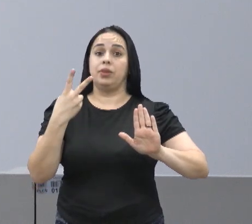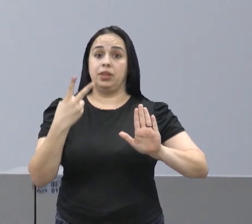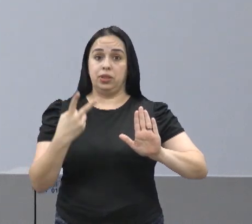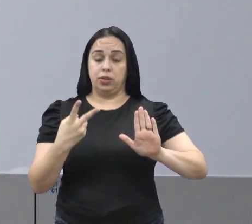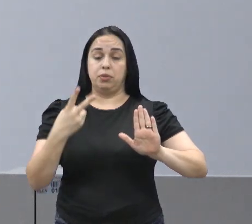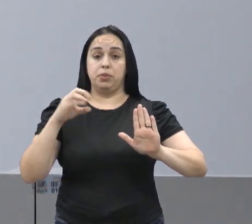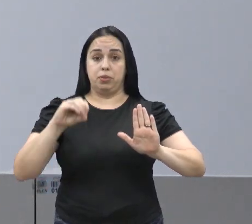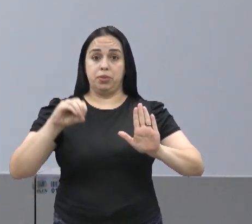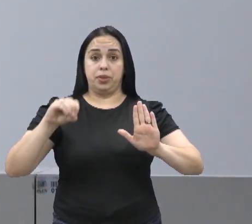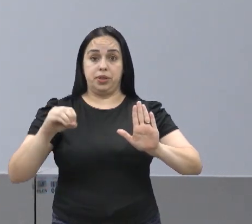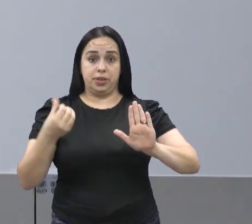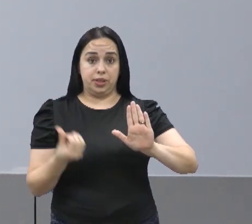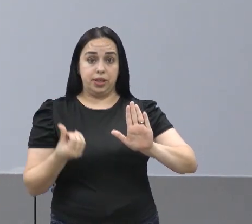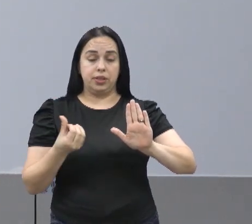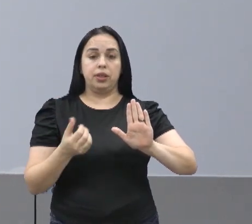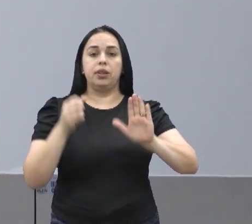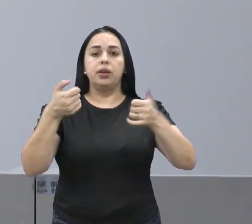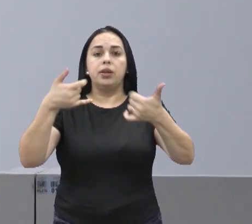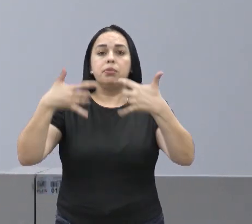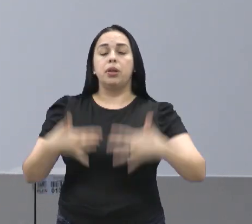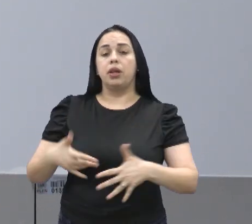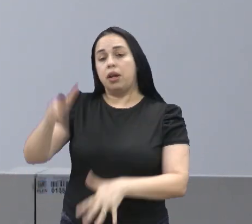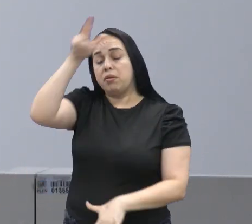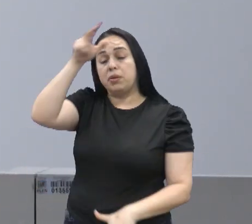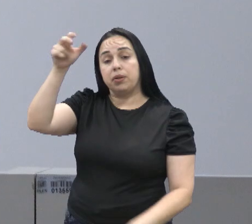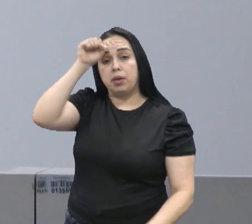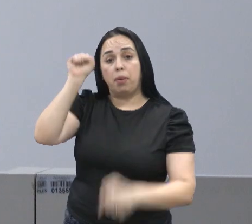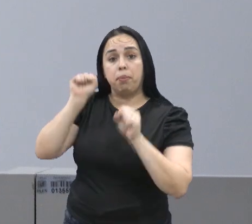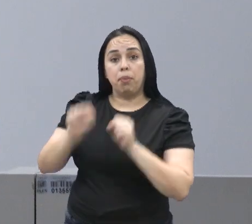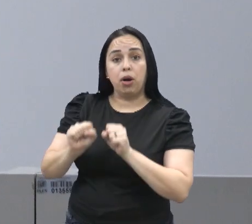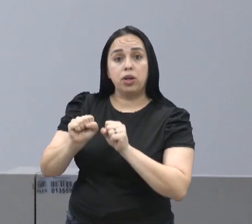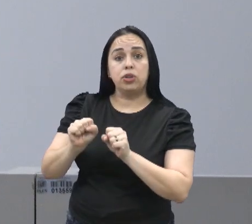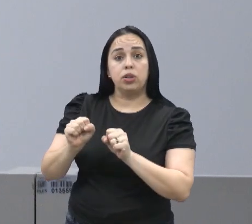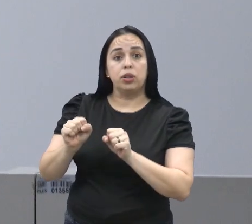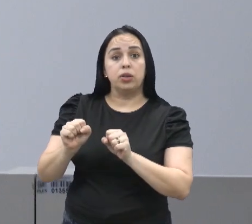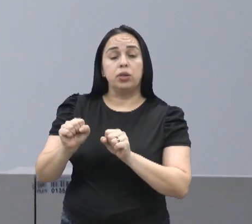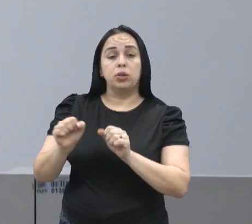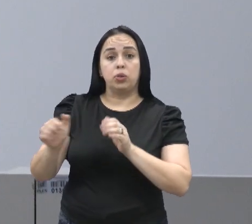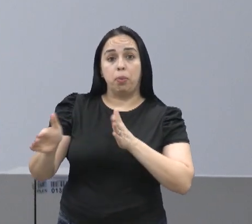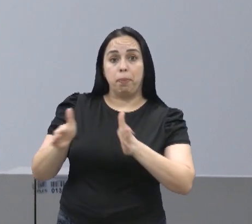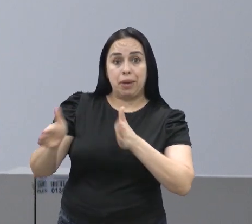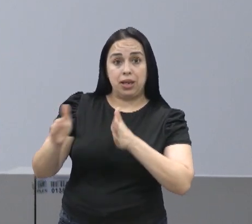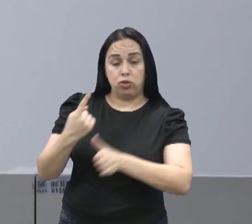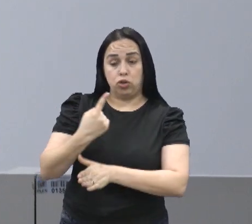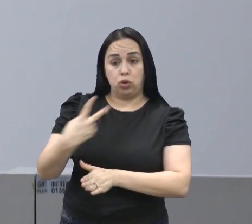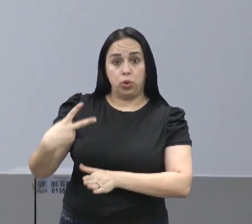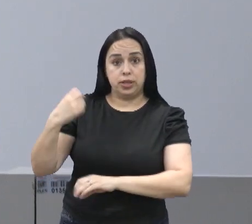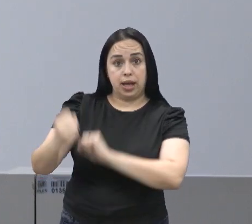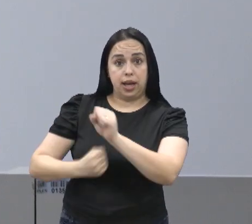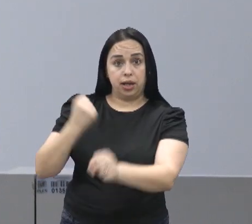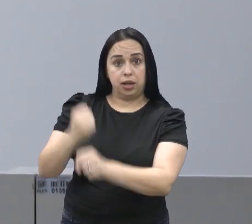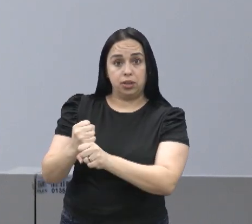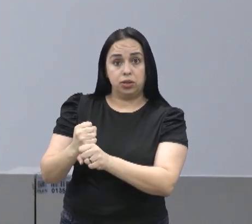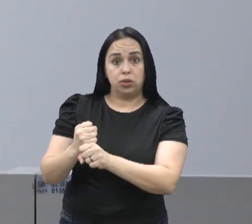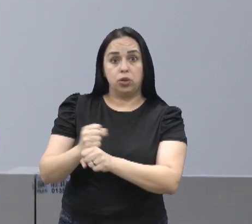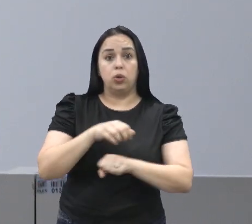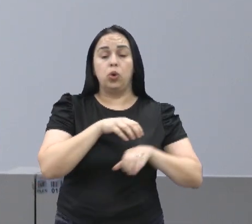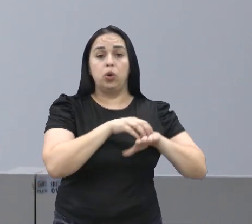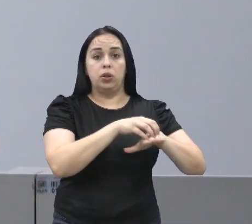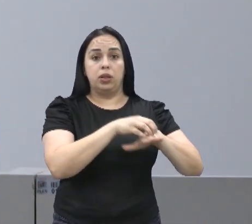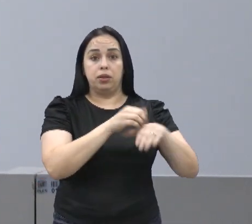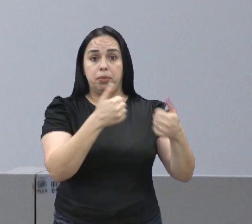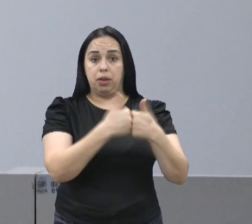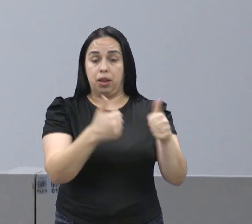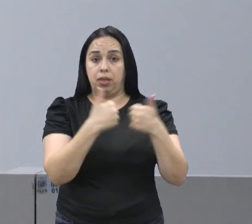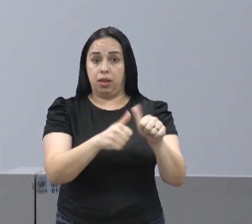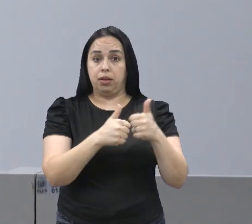2006, que autoriza o Executivo Municipal a conceder, pelo prazo de 12 anos, o serviço de transporte coletivo do